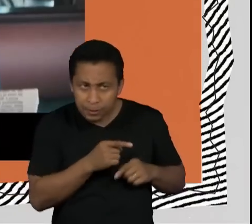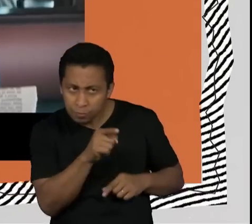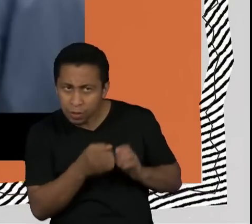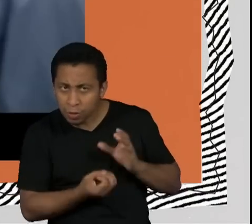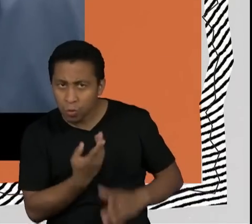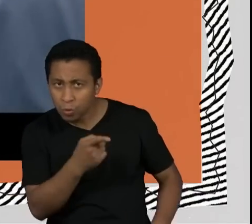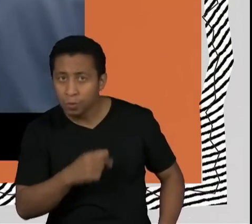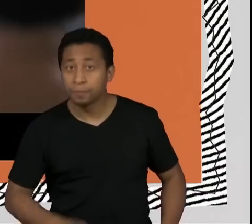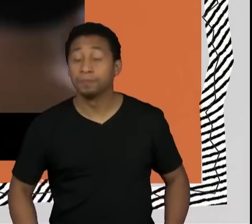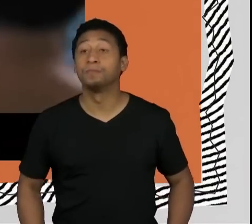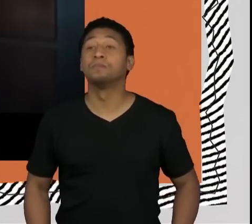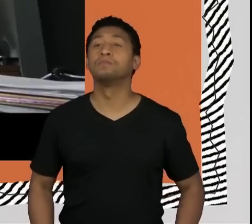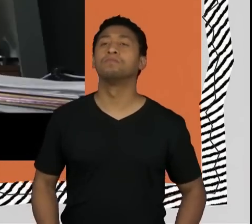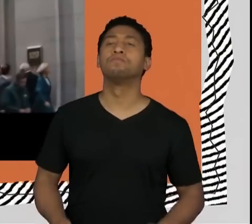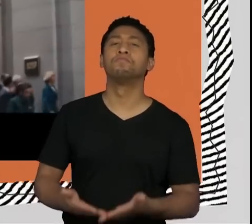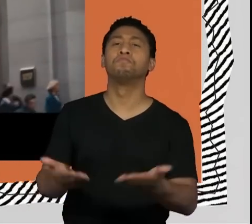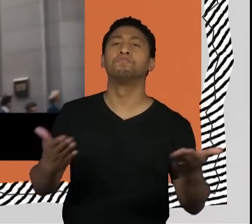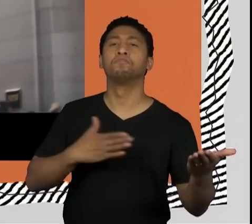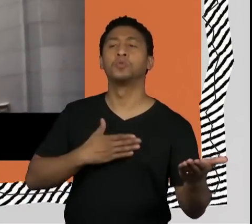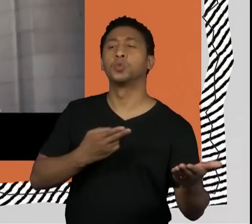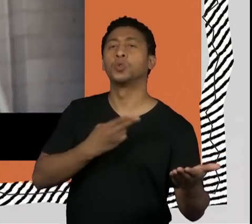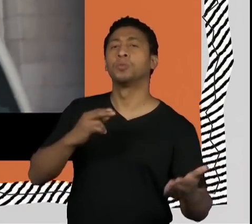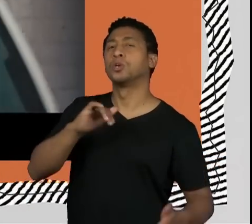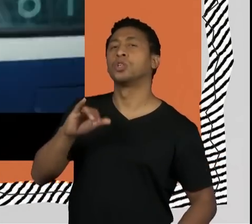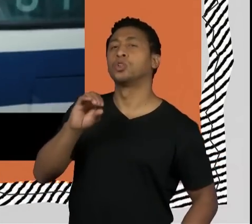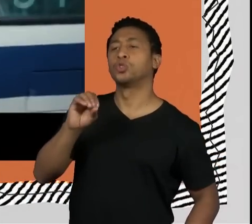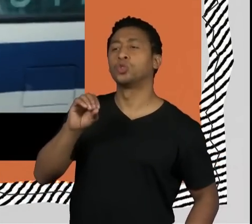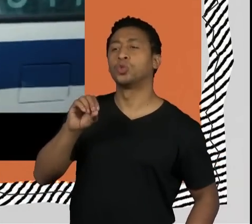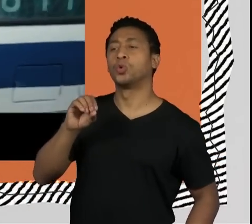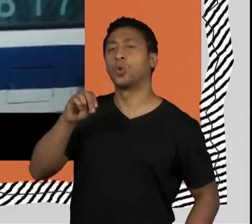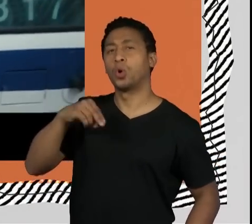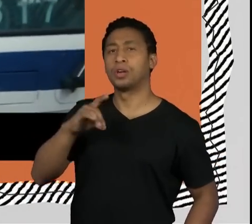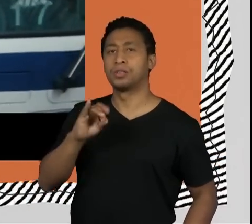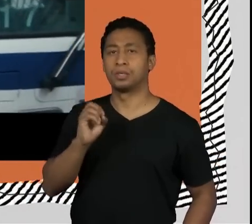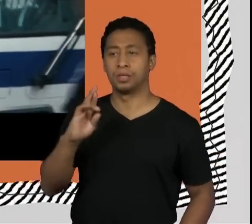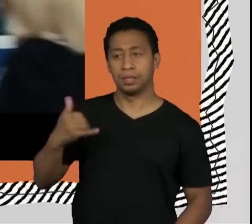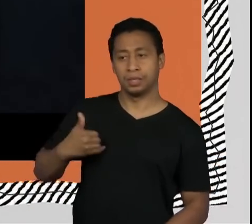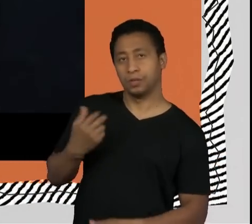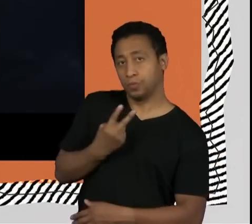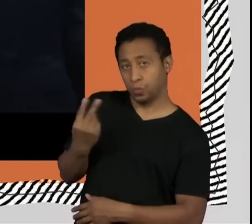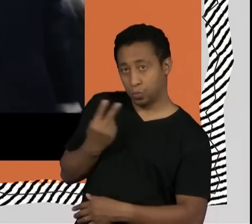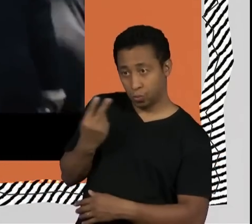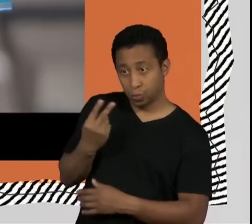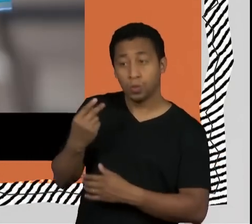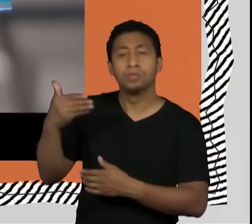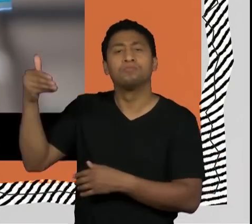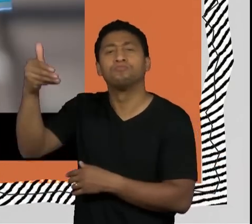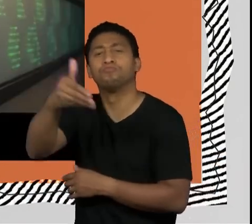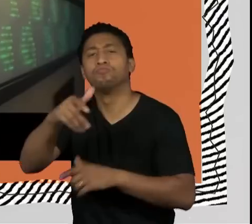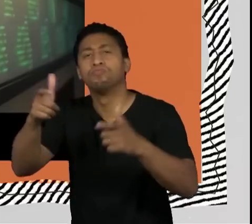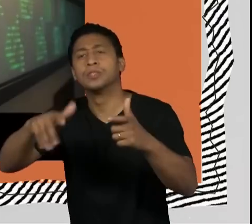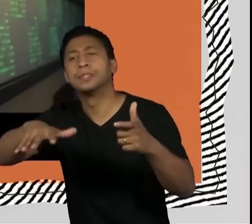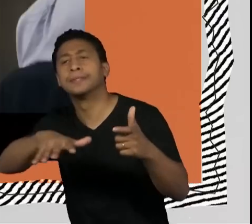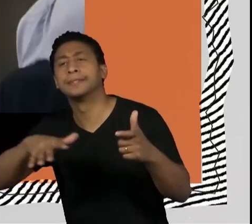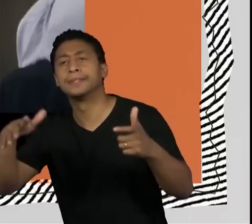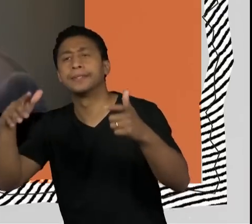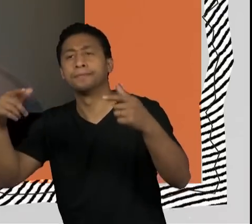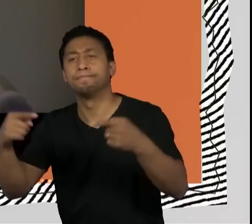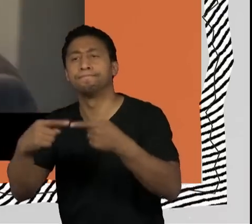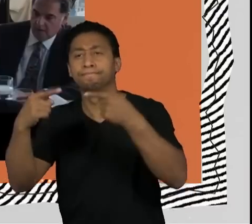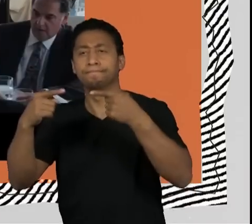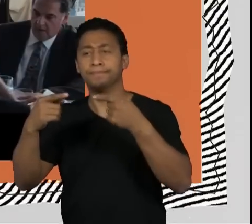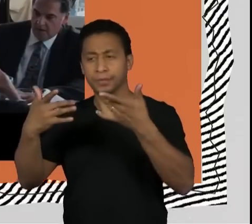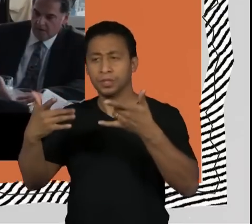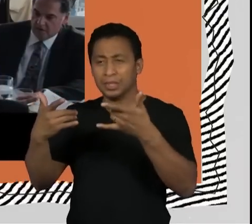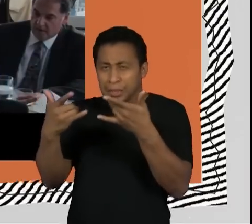My name is Jordan Belfort. At the tender age of 22, I headed to the only place that befit my high-minded ambitions. Name of